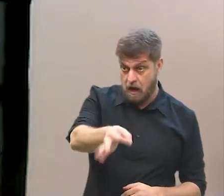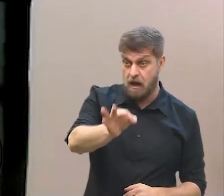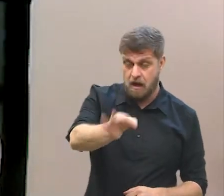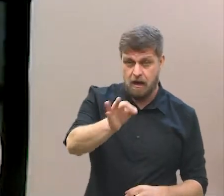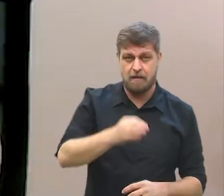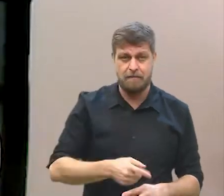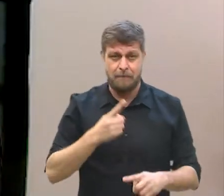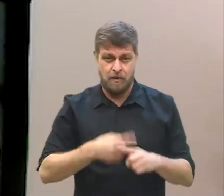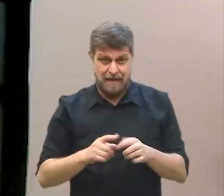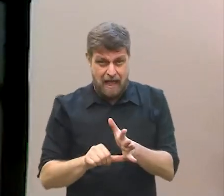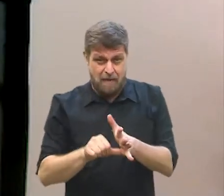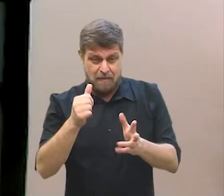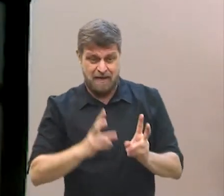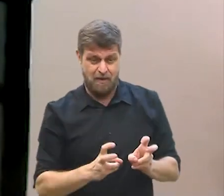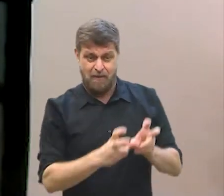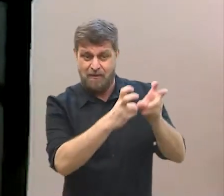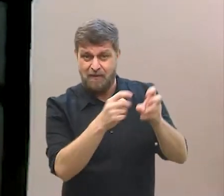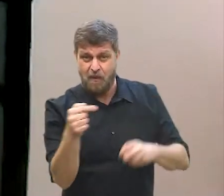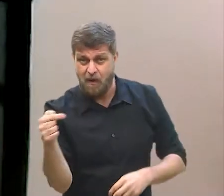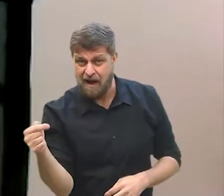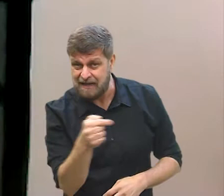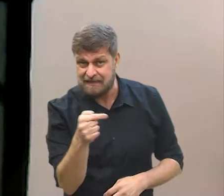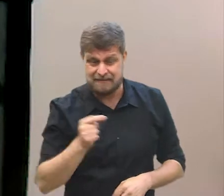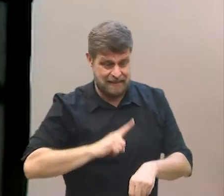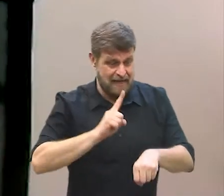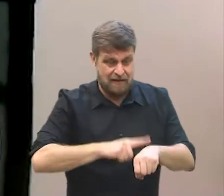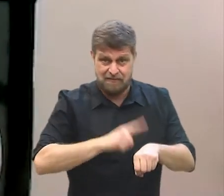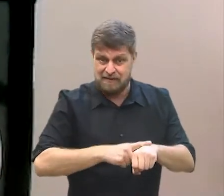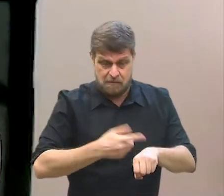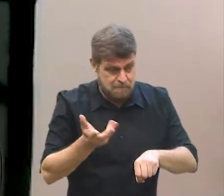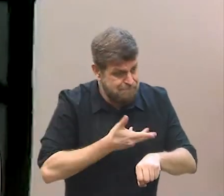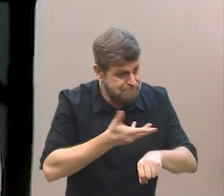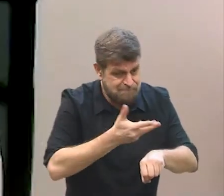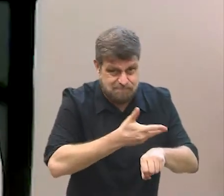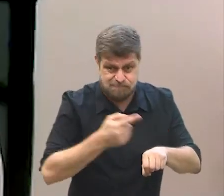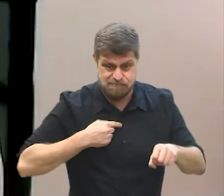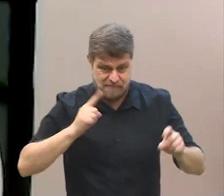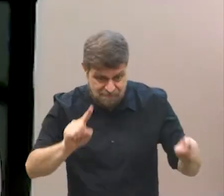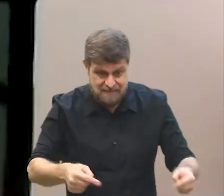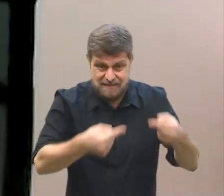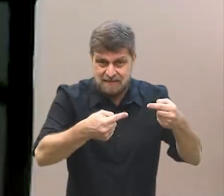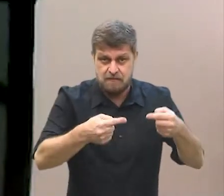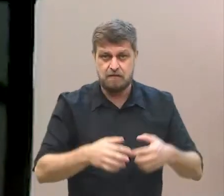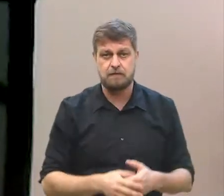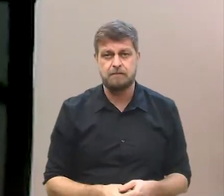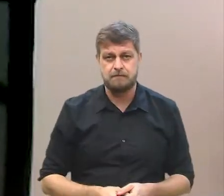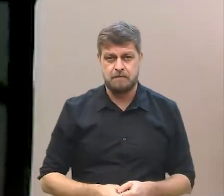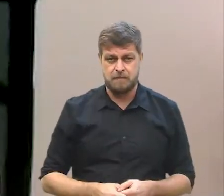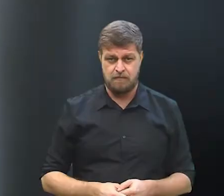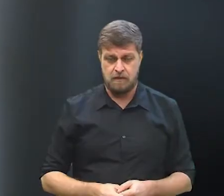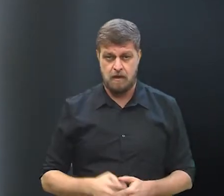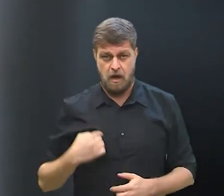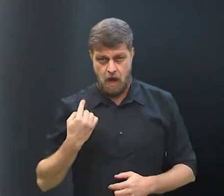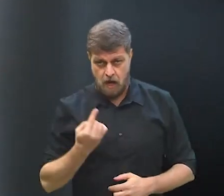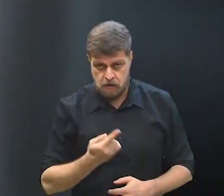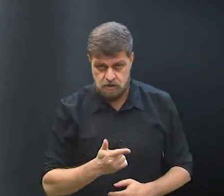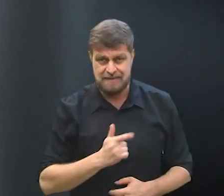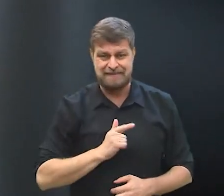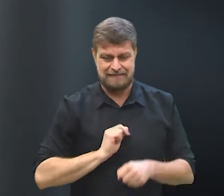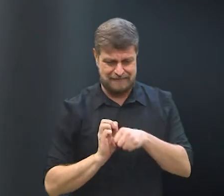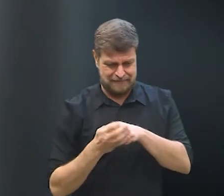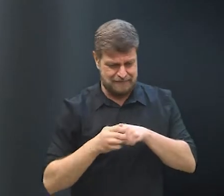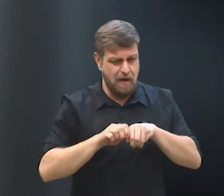Exatamente. Primeiro, né, o câncer é uma doença que a gente corre contra o tempo. Então, mesmo a gente estando em toda essa situação